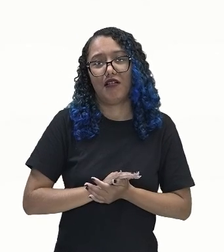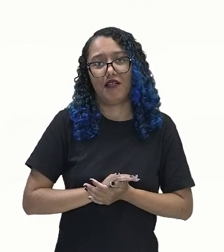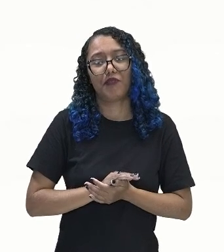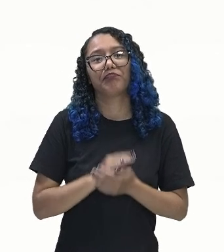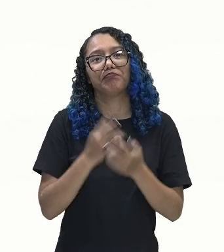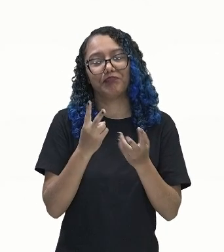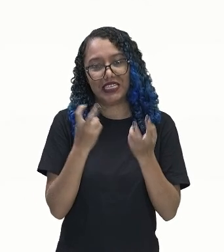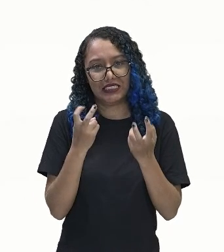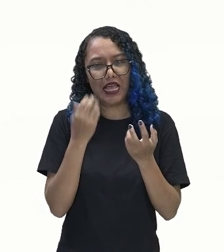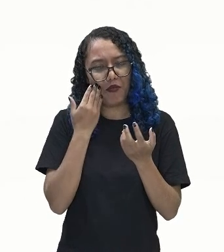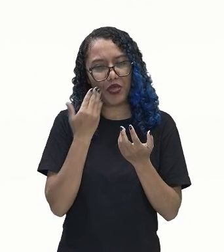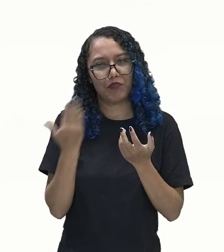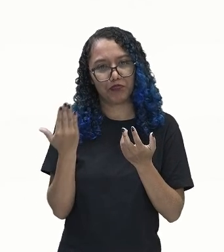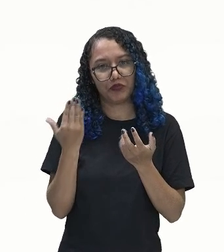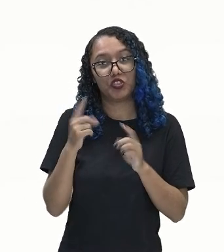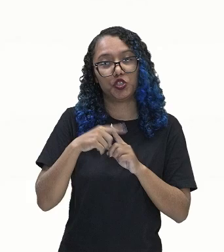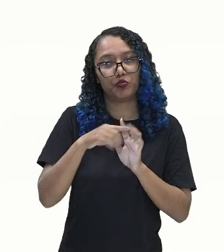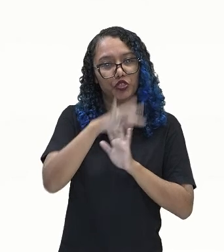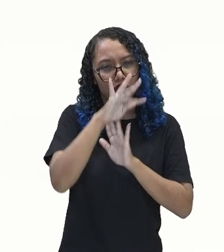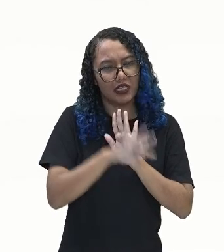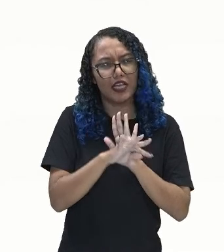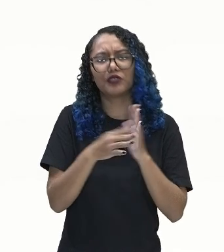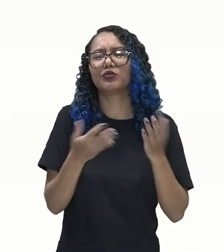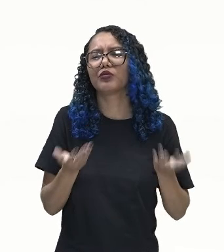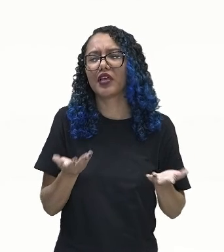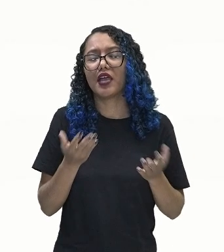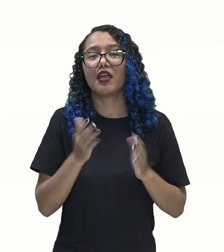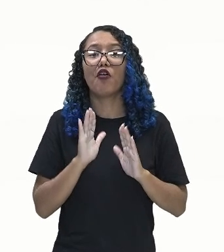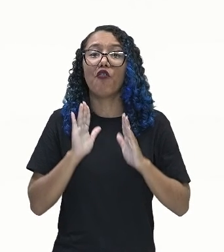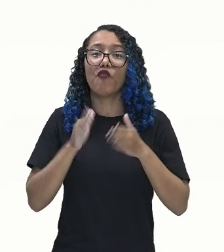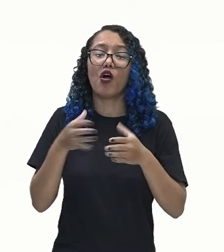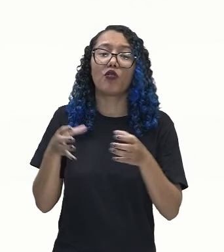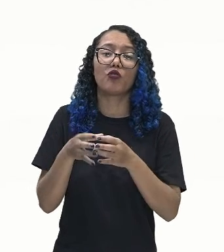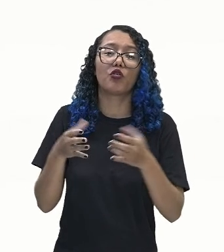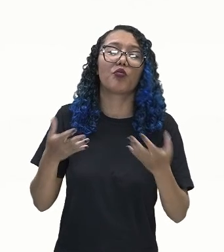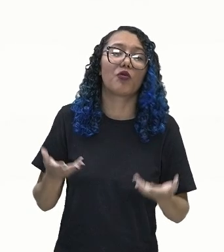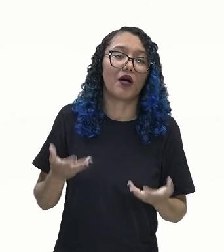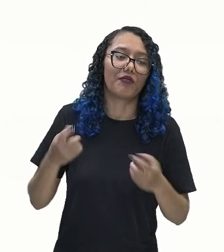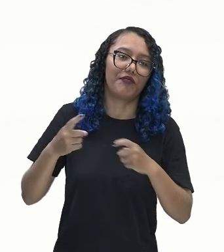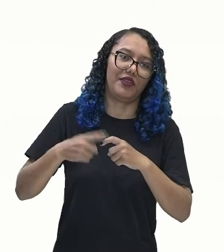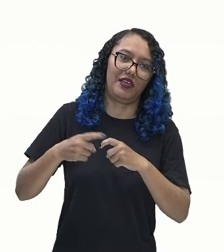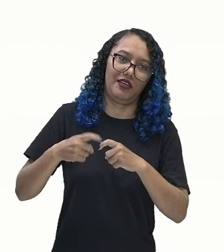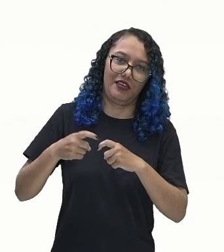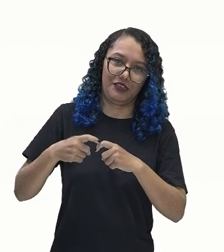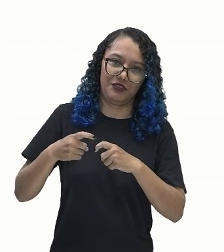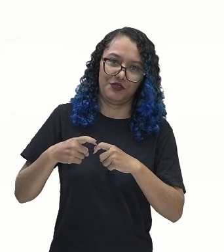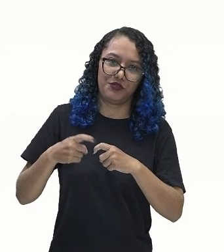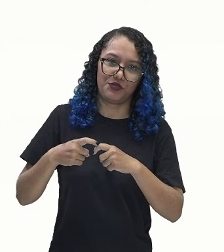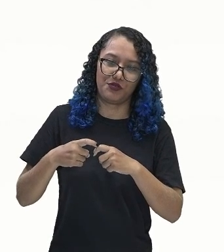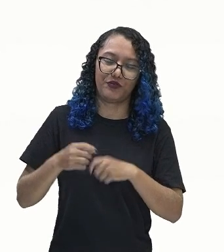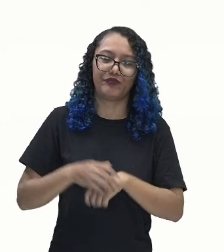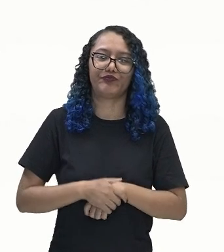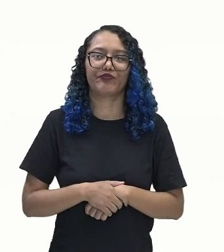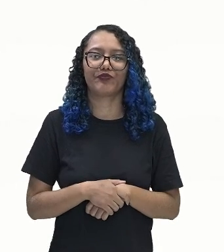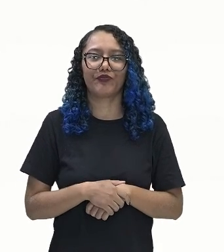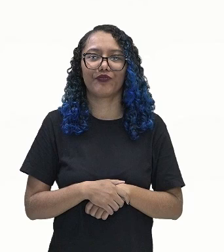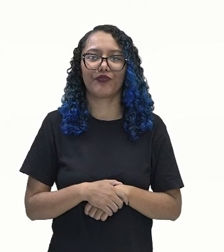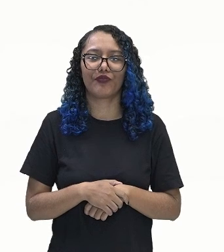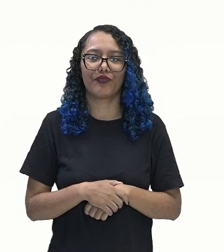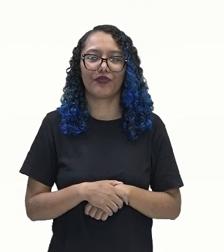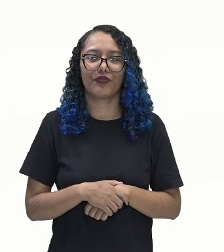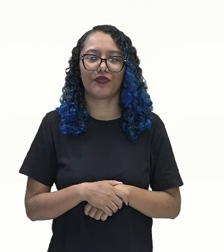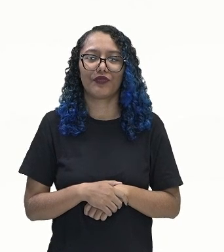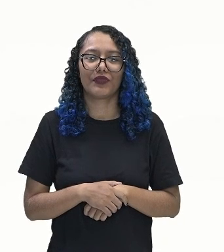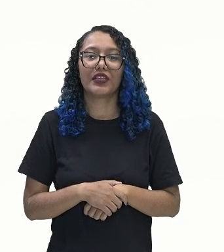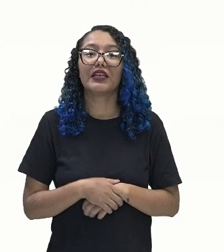texto aqui, gente, é um texto destinado para um público, e esse público é médico. Então, aqui nós estamos falando, né, de